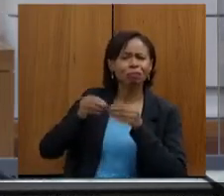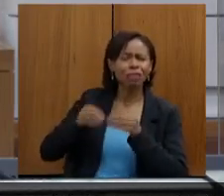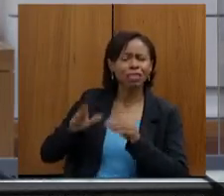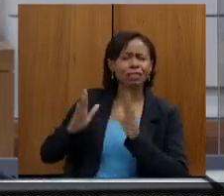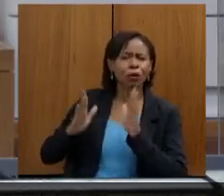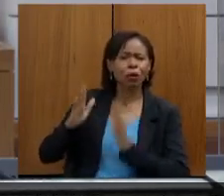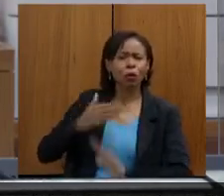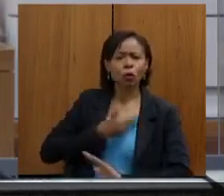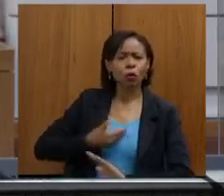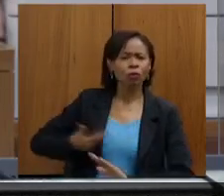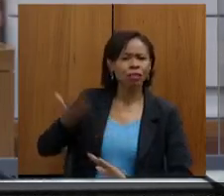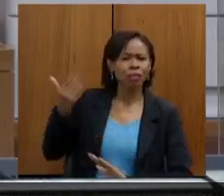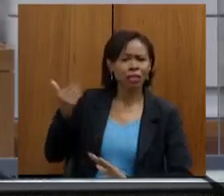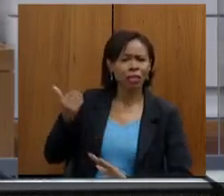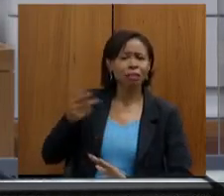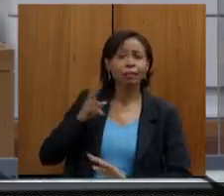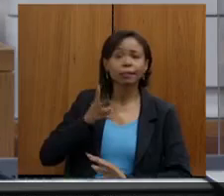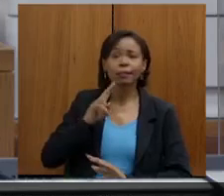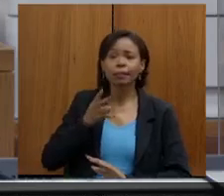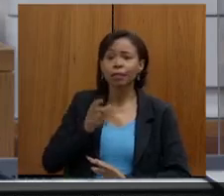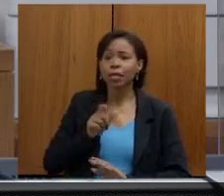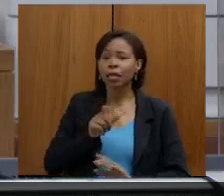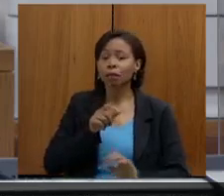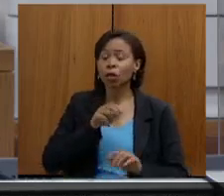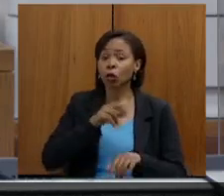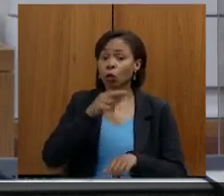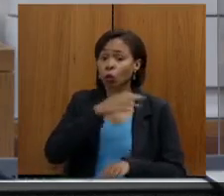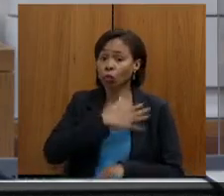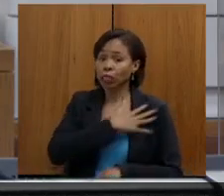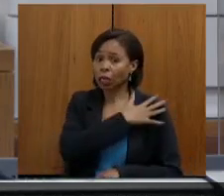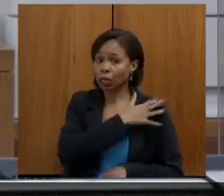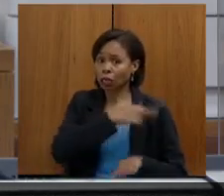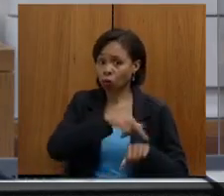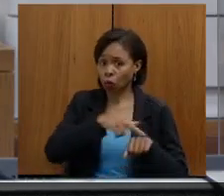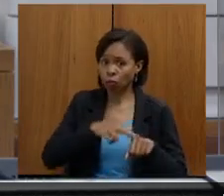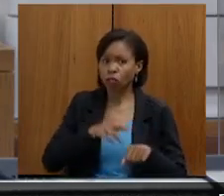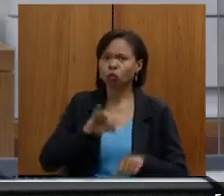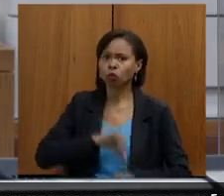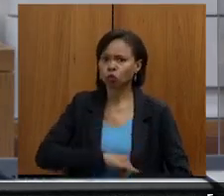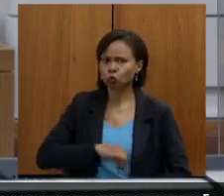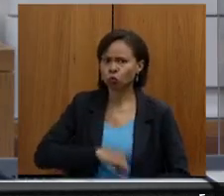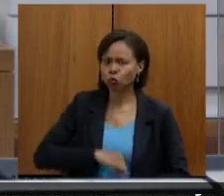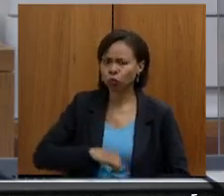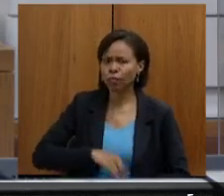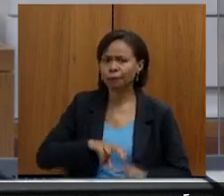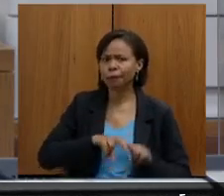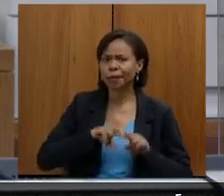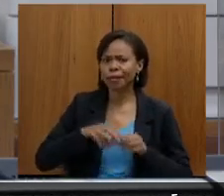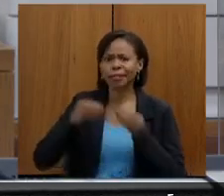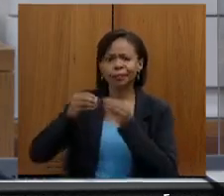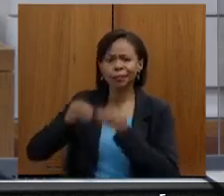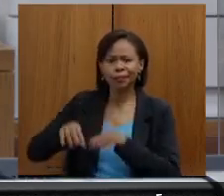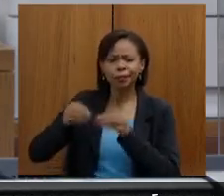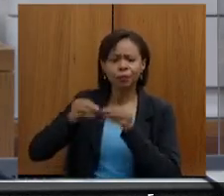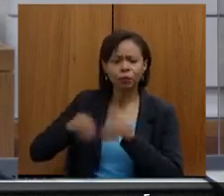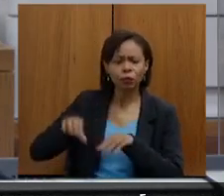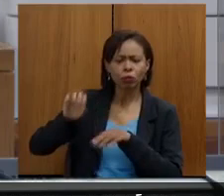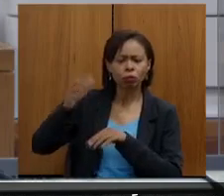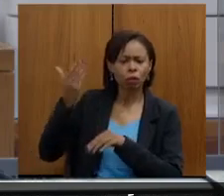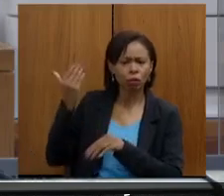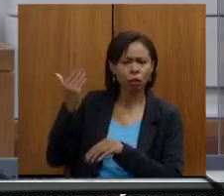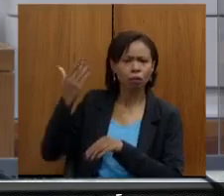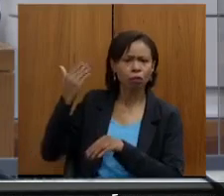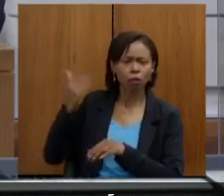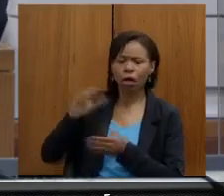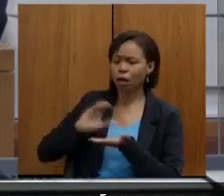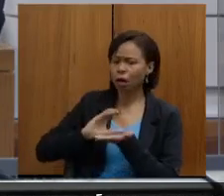aqui lembrando Sargento Rodrigues o sofrimento dele das perdas não é um dos recursos não repassadas